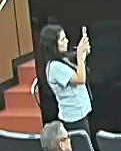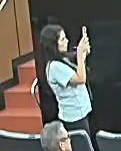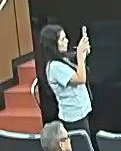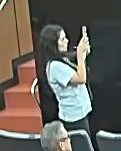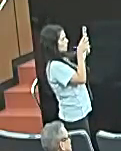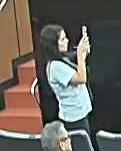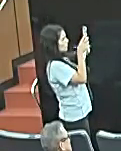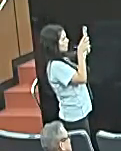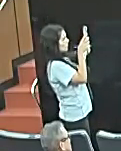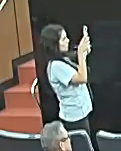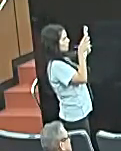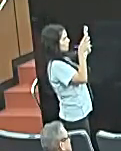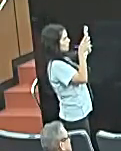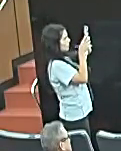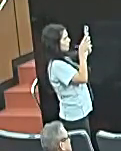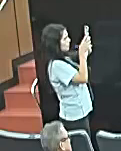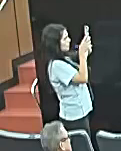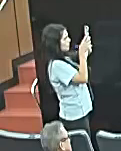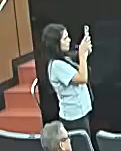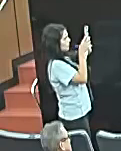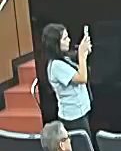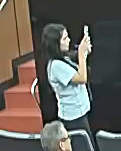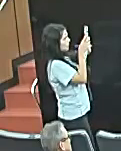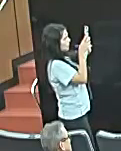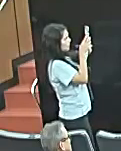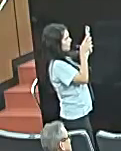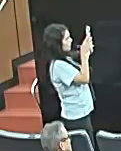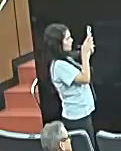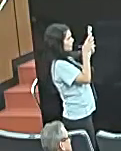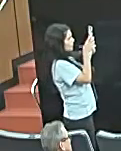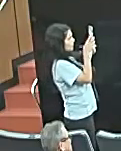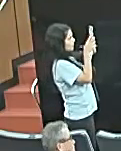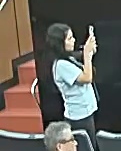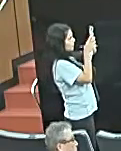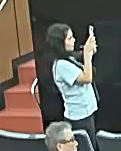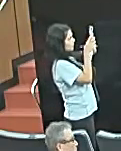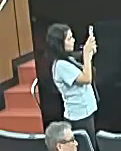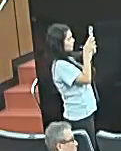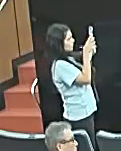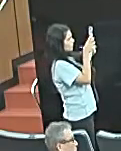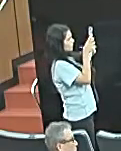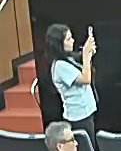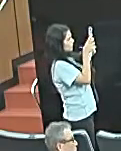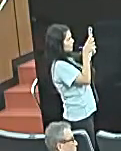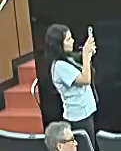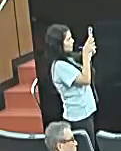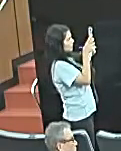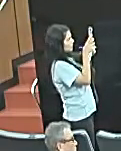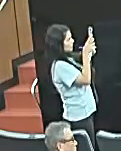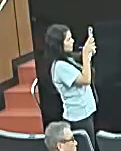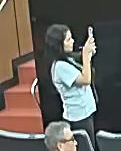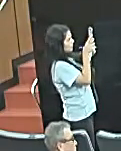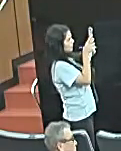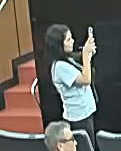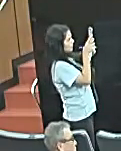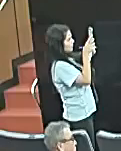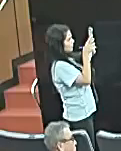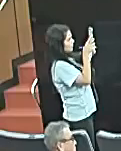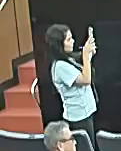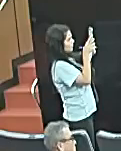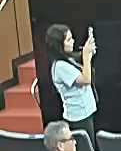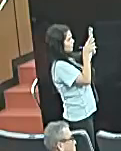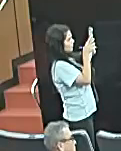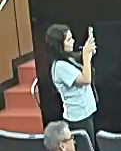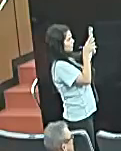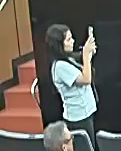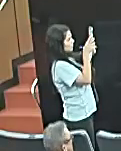as últimas que foram transferidas no ano de 2016 eram 55 estava na mão da polícia civil